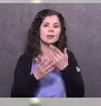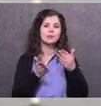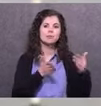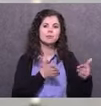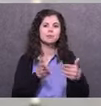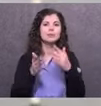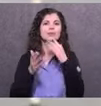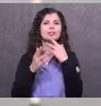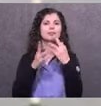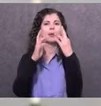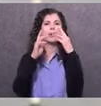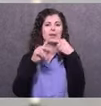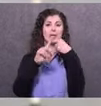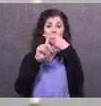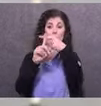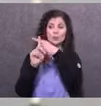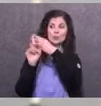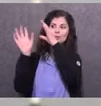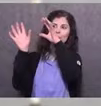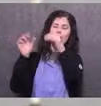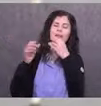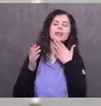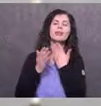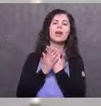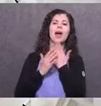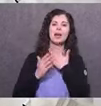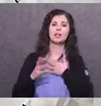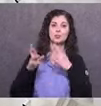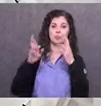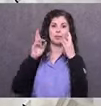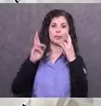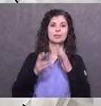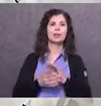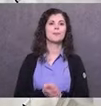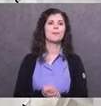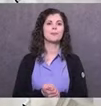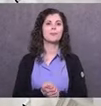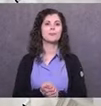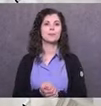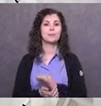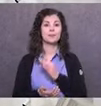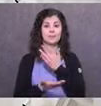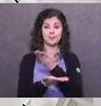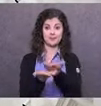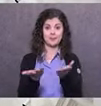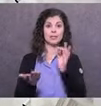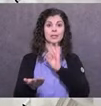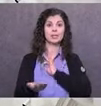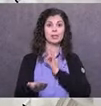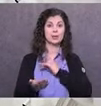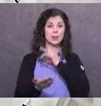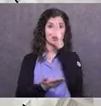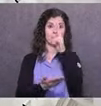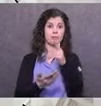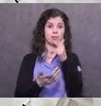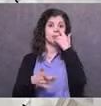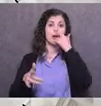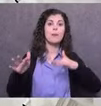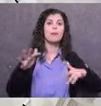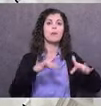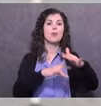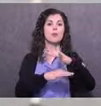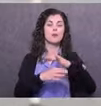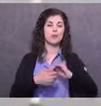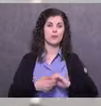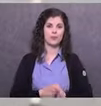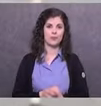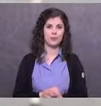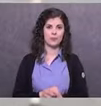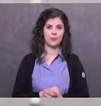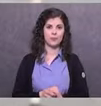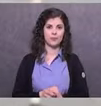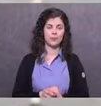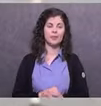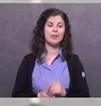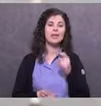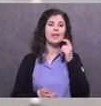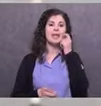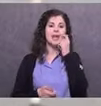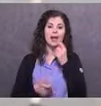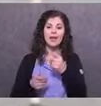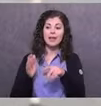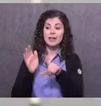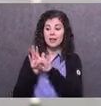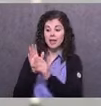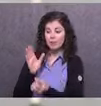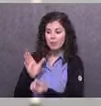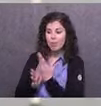fruto da esperança, oremos. Abençoai, Senhor, o vosso povo. Pelos que fazem as leis e julgam